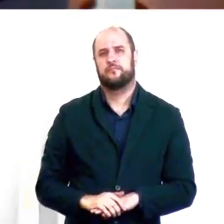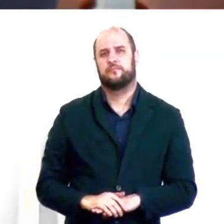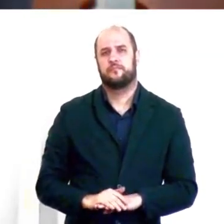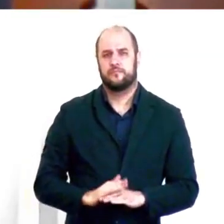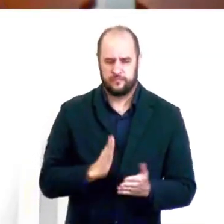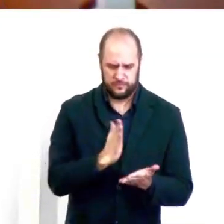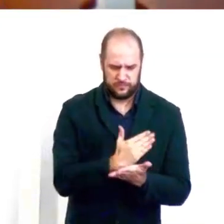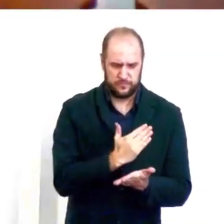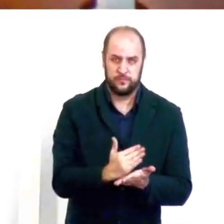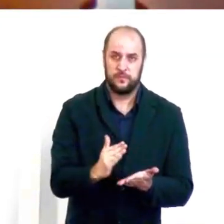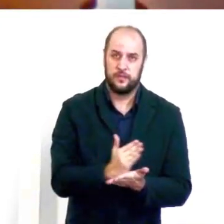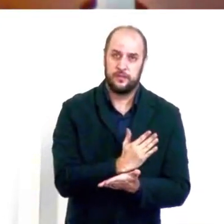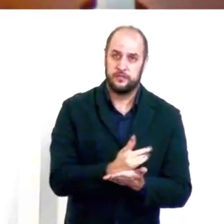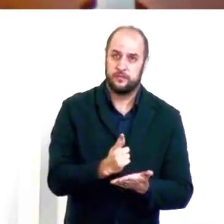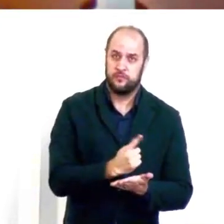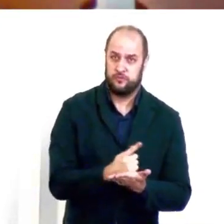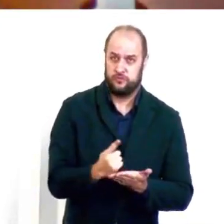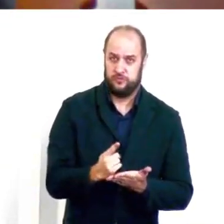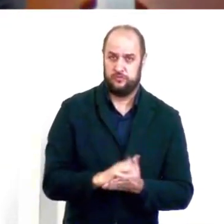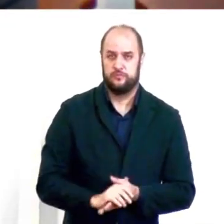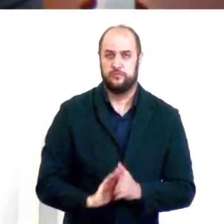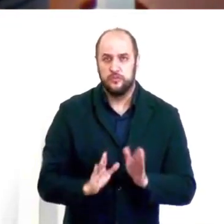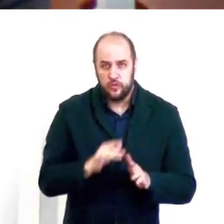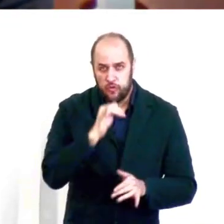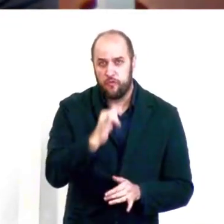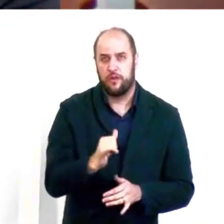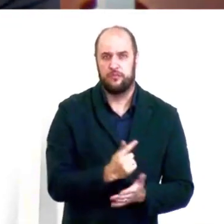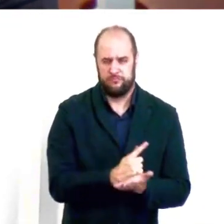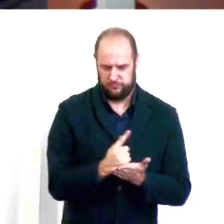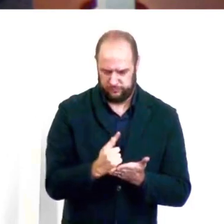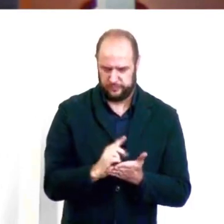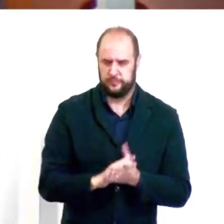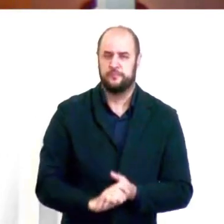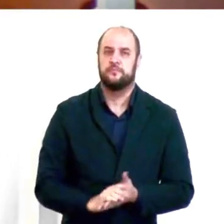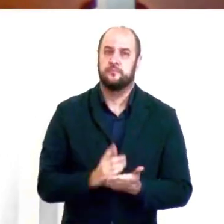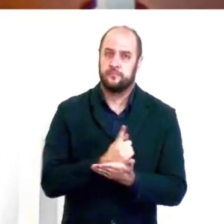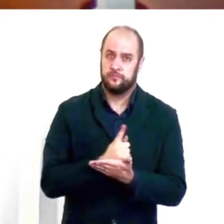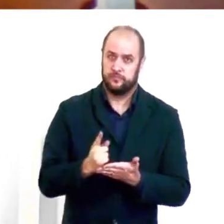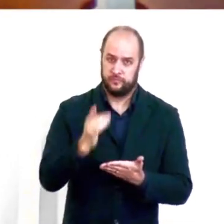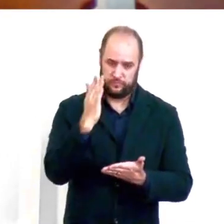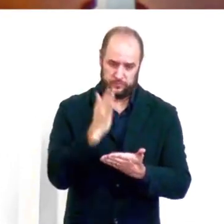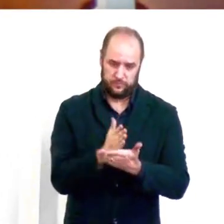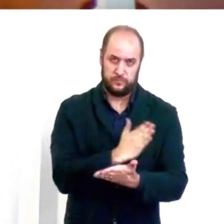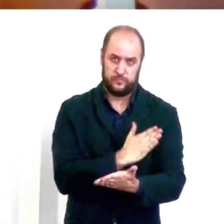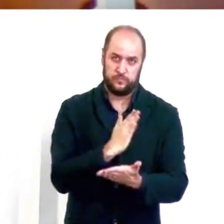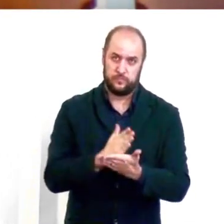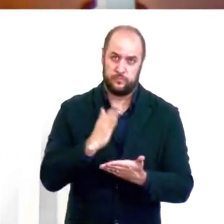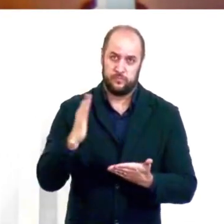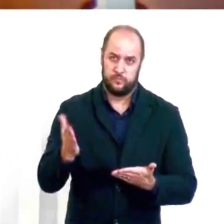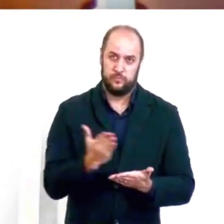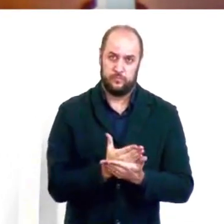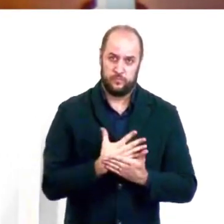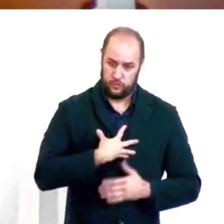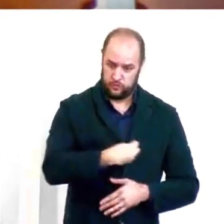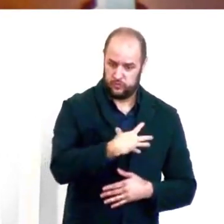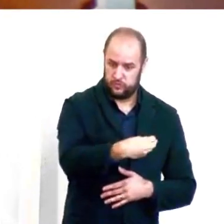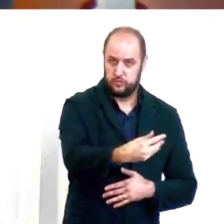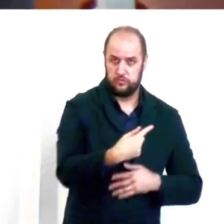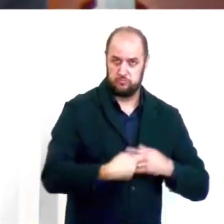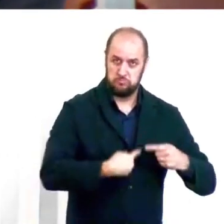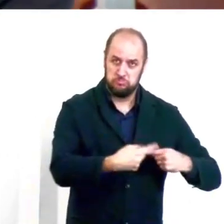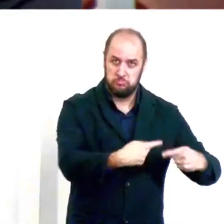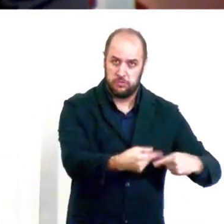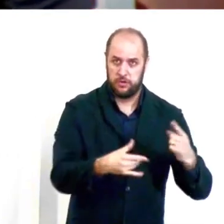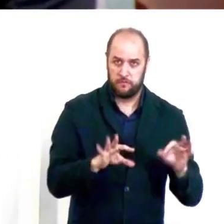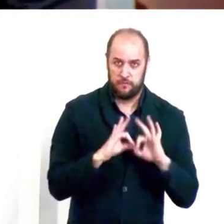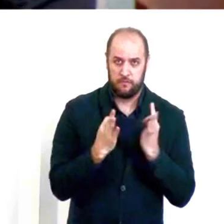divisões do livro de Gênesis. Nós já falamos aqui que o livro de Gênesis é dividido pelas genealogias. Por isso que a genealogia,